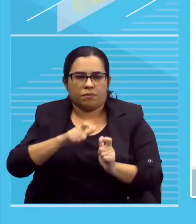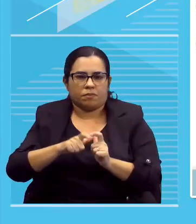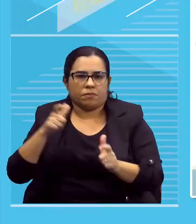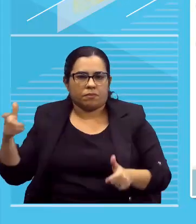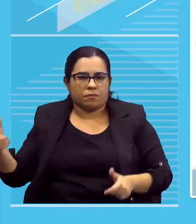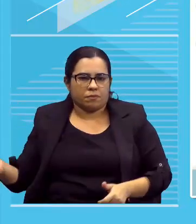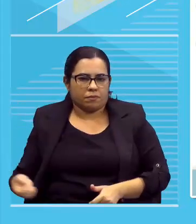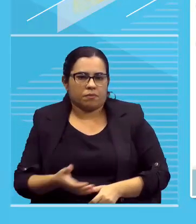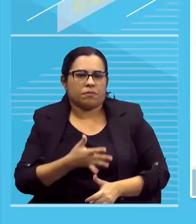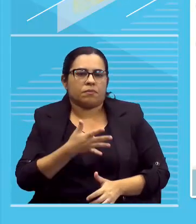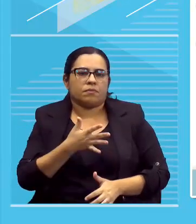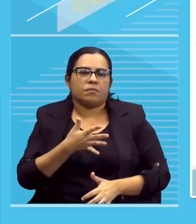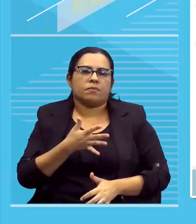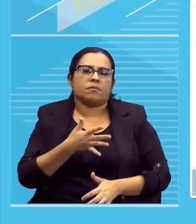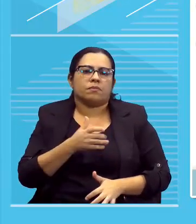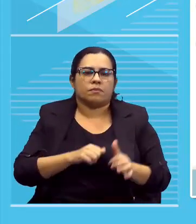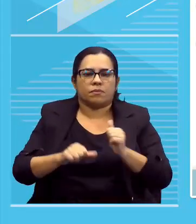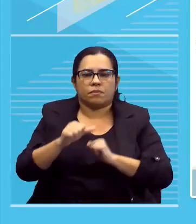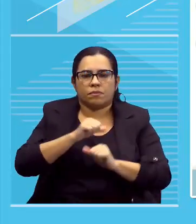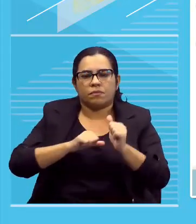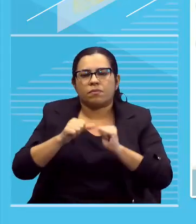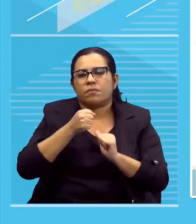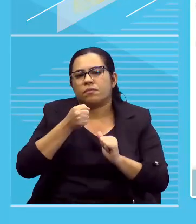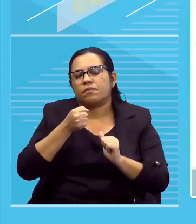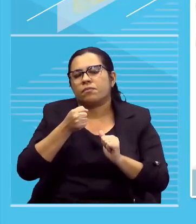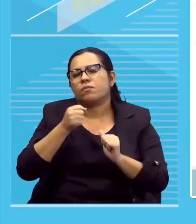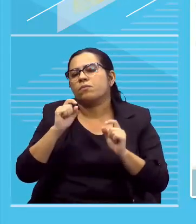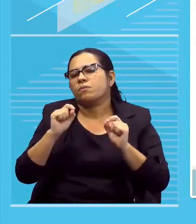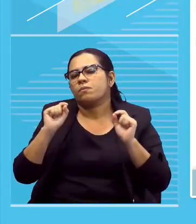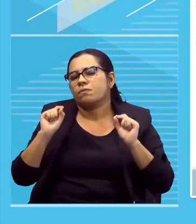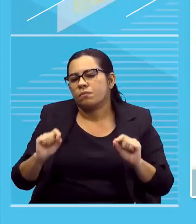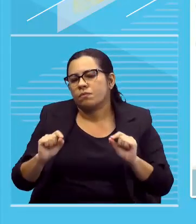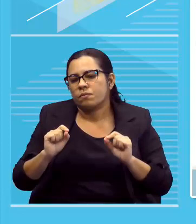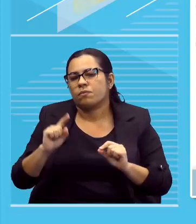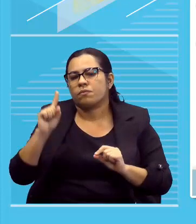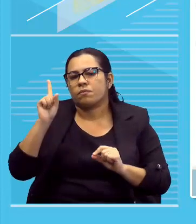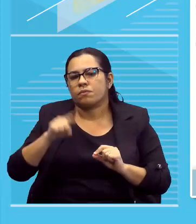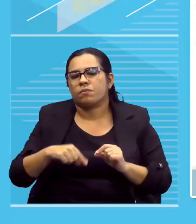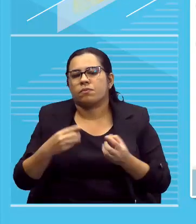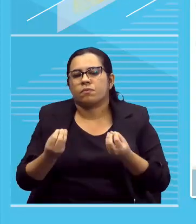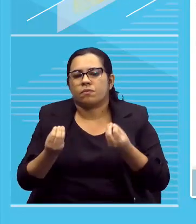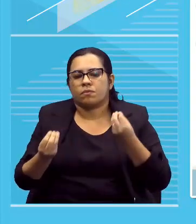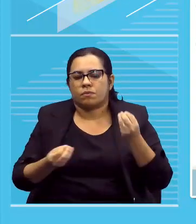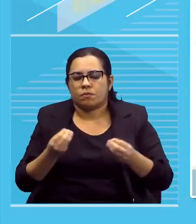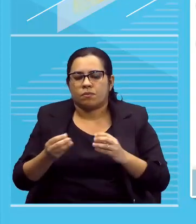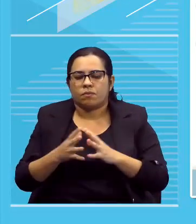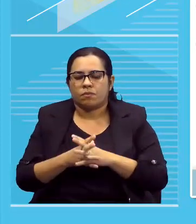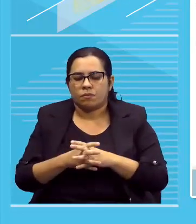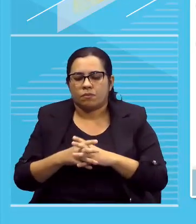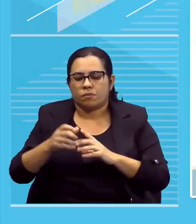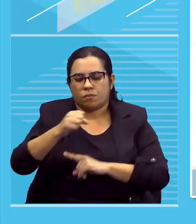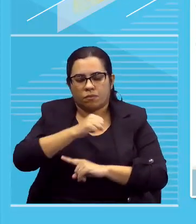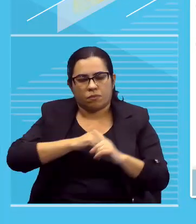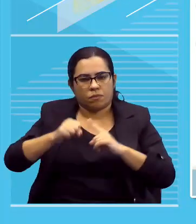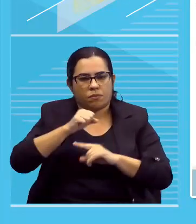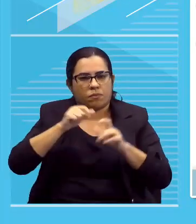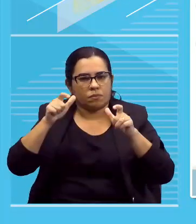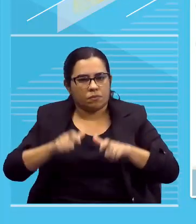Isso muda a sociedade do lugar as relações trabalhistas